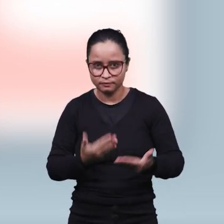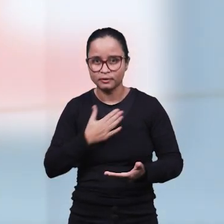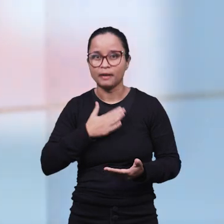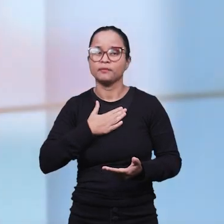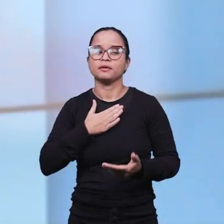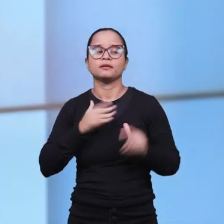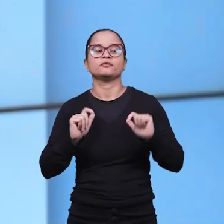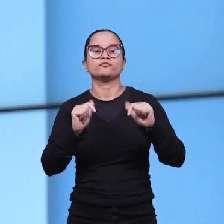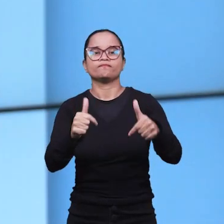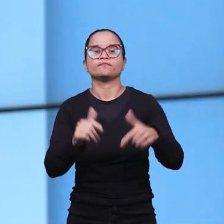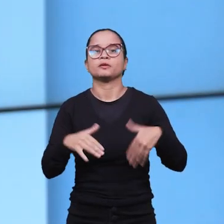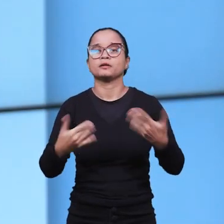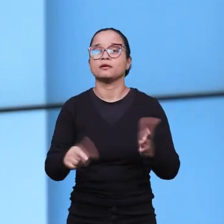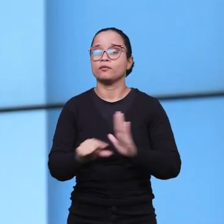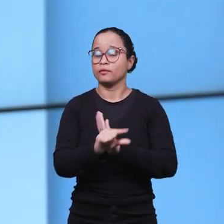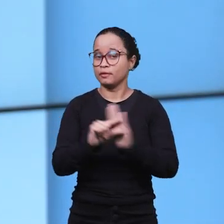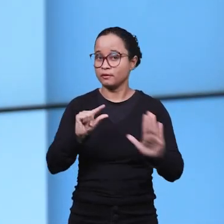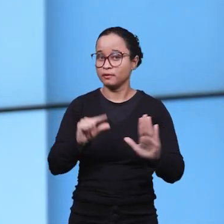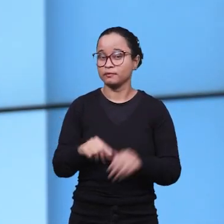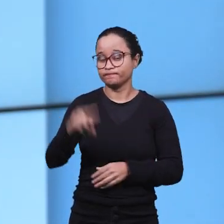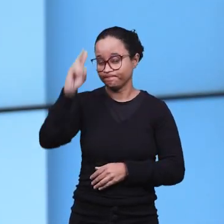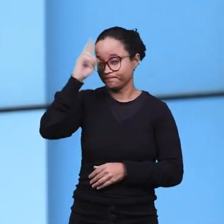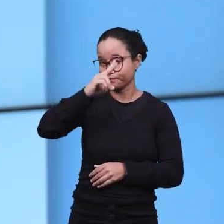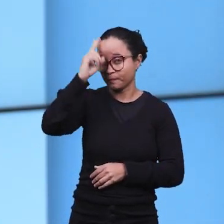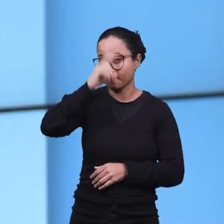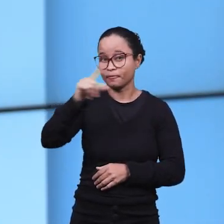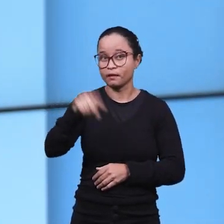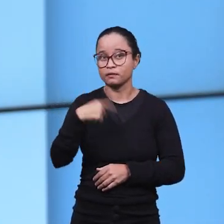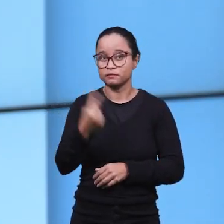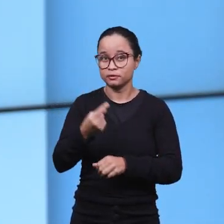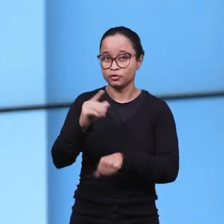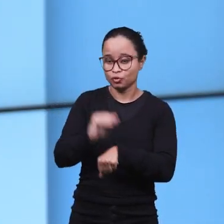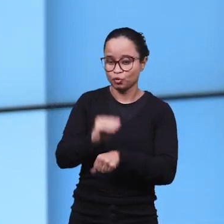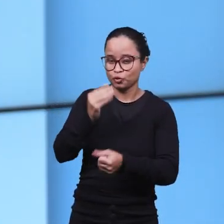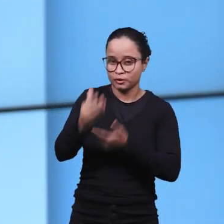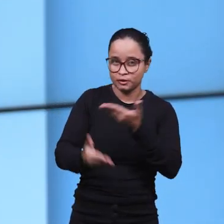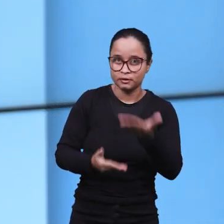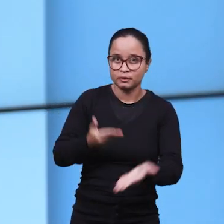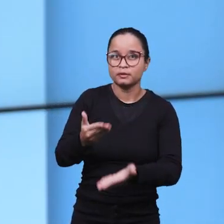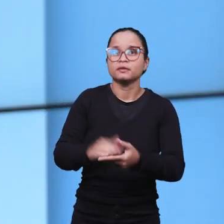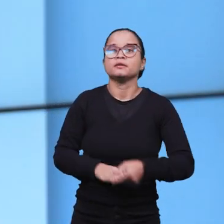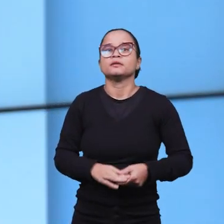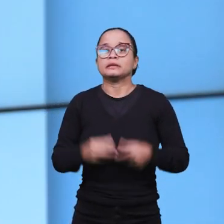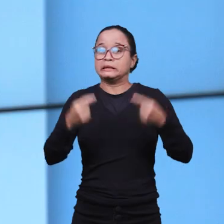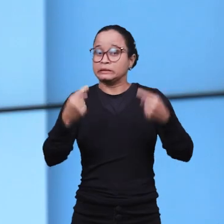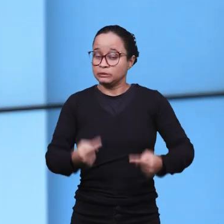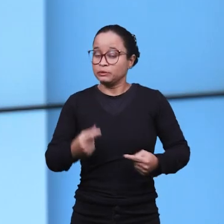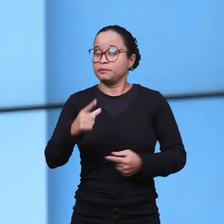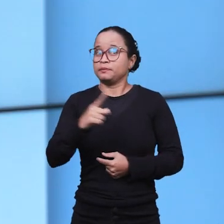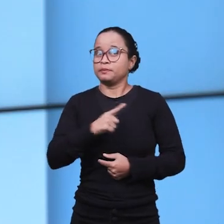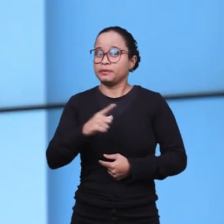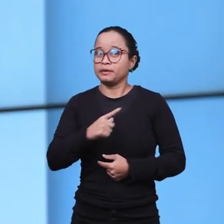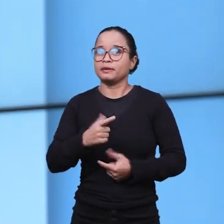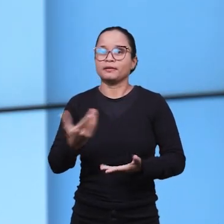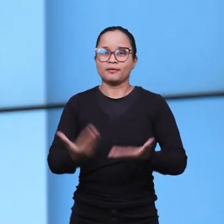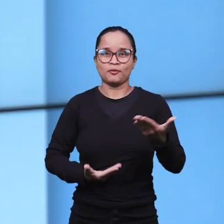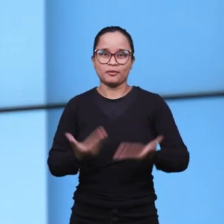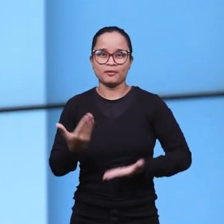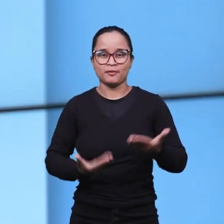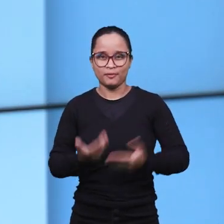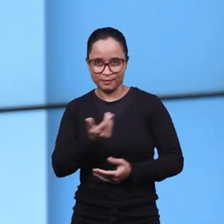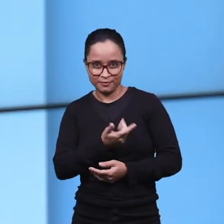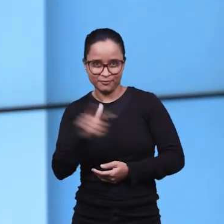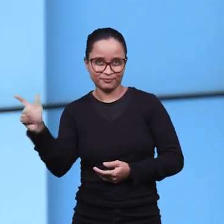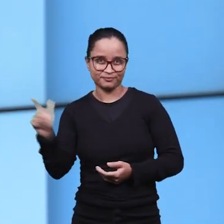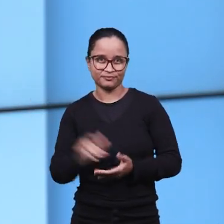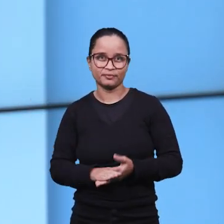fizestes." Este versículo nos lembra que, ao cuidarmos daqueles que enfrentam desafios, estamos servindo ao